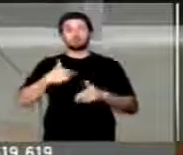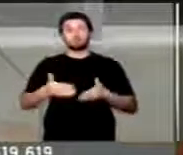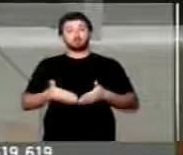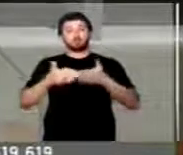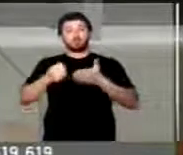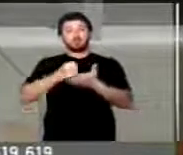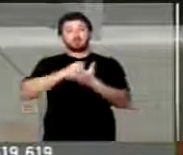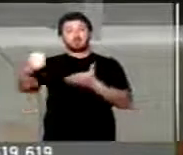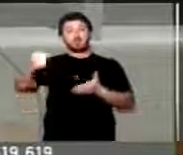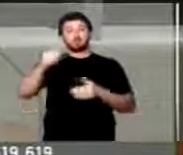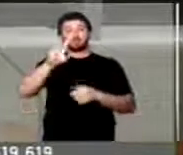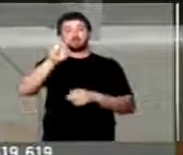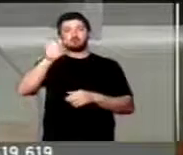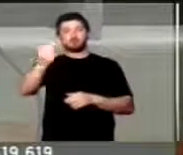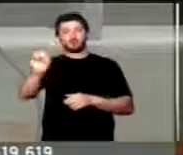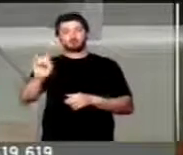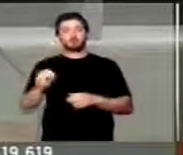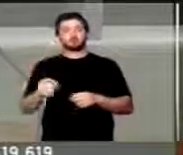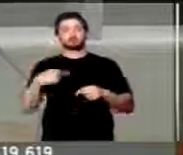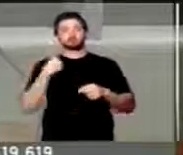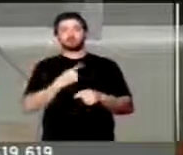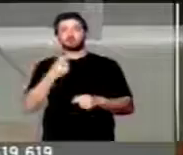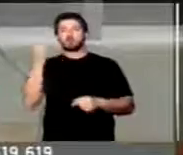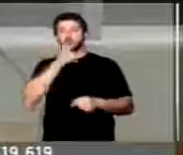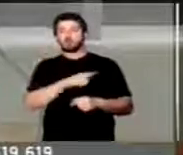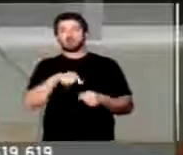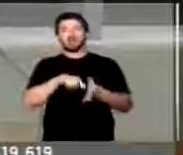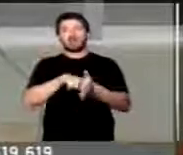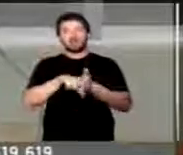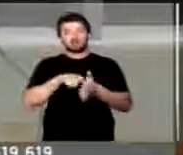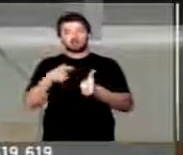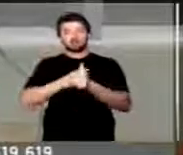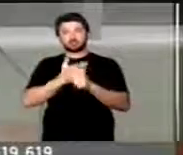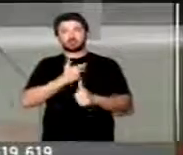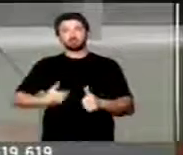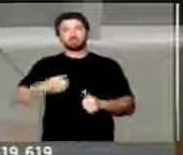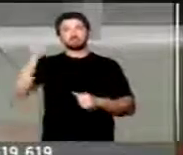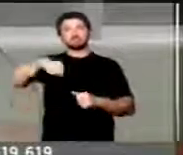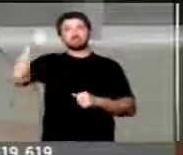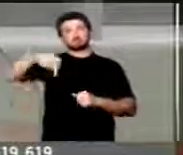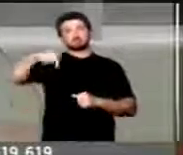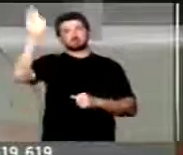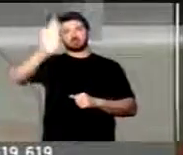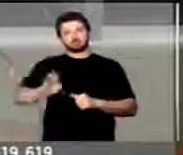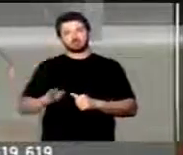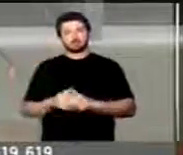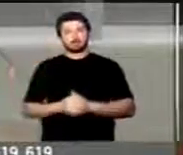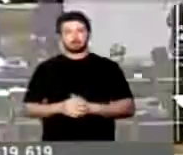a derrubada do veto para que nós tenhamos a auditoria da dívida pública brasileira.